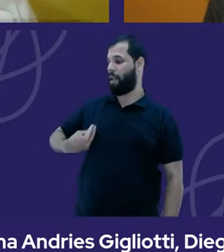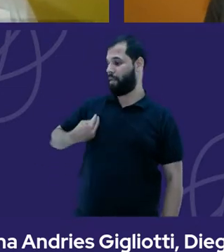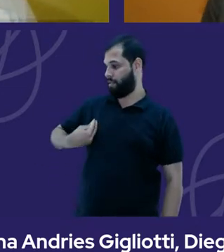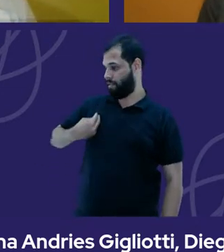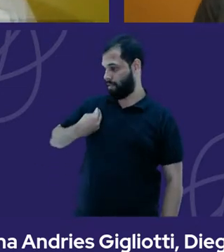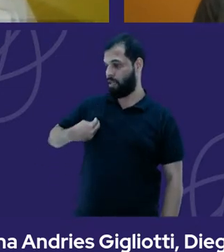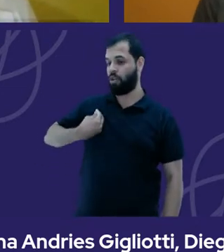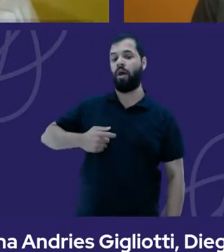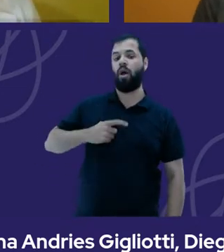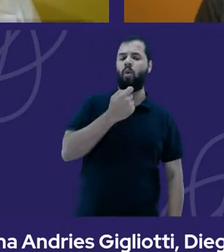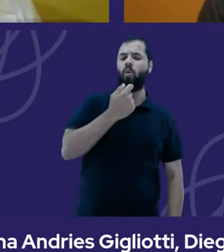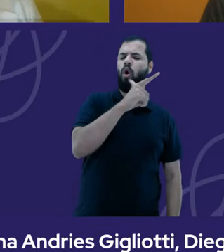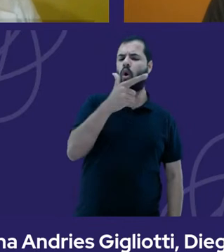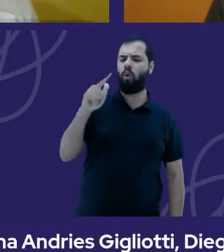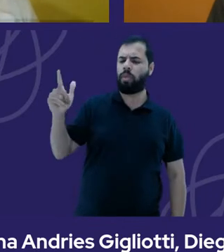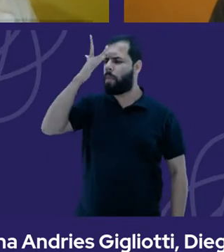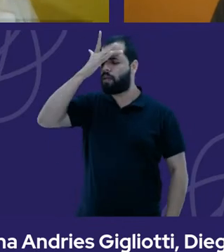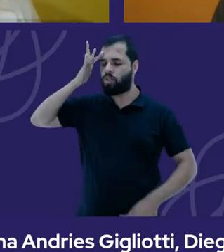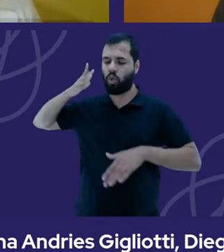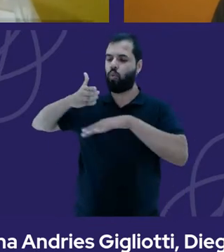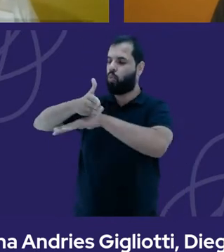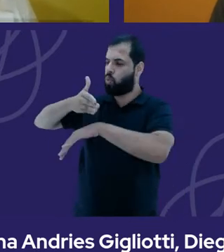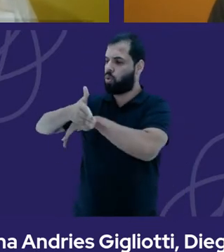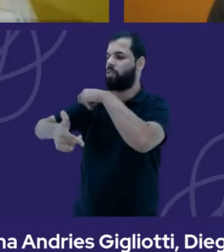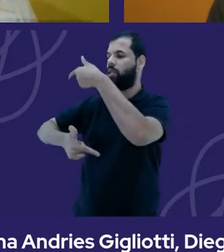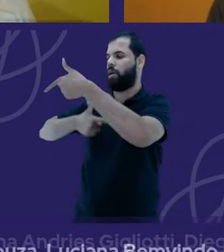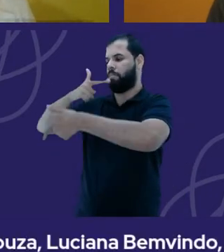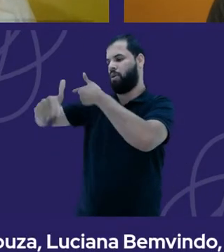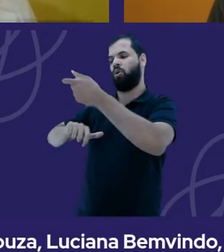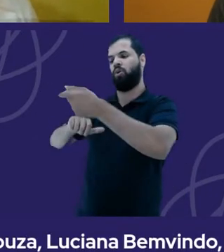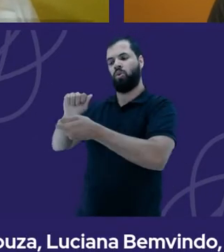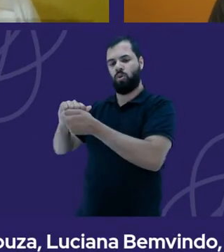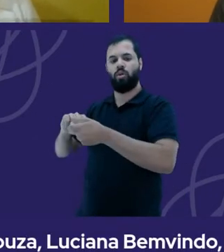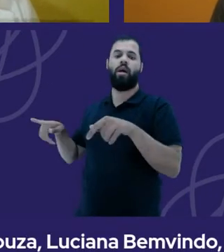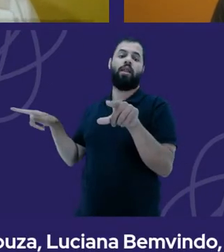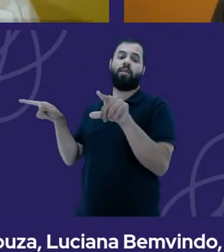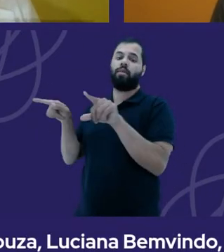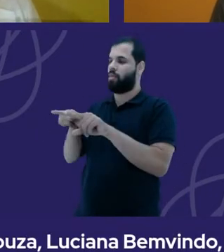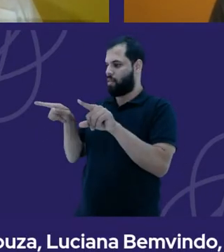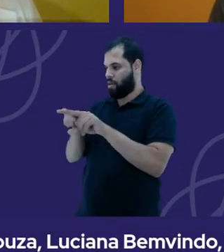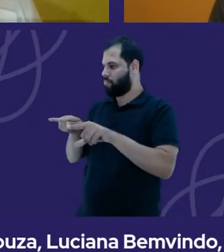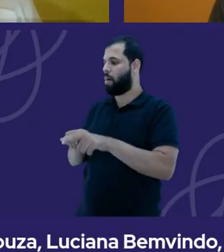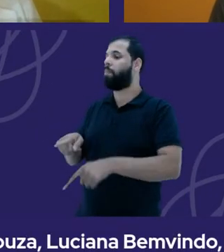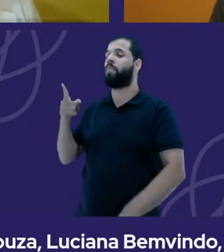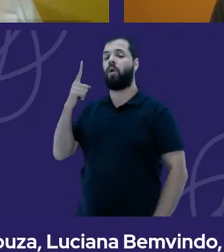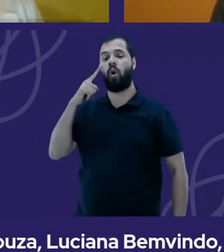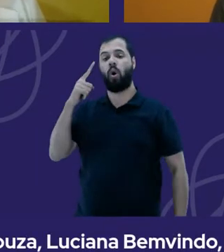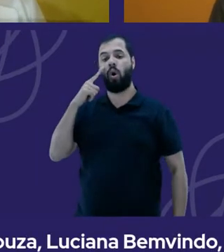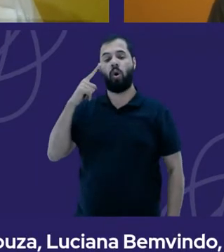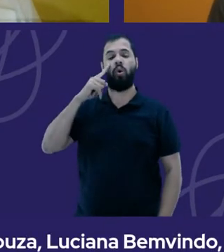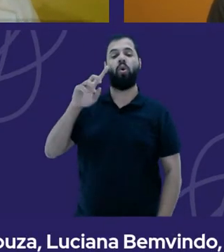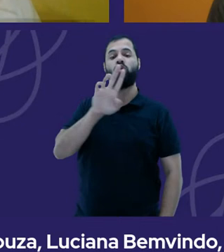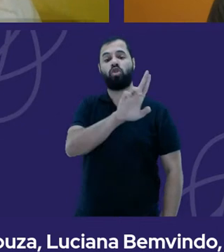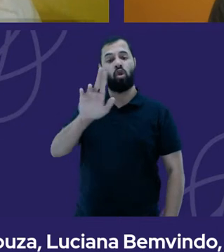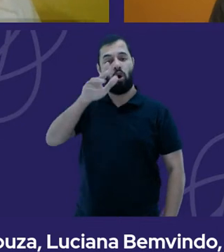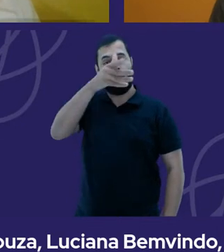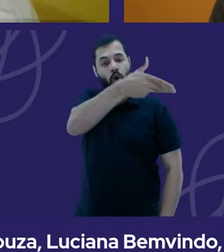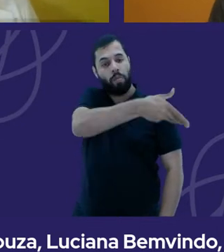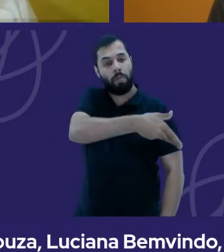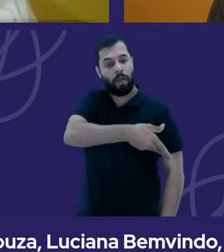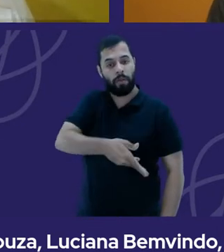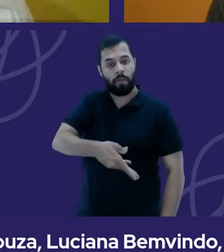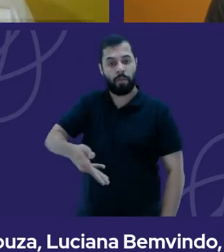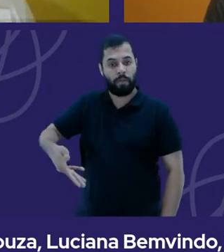Mariluce Nascimento, Mirley Bonfim, Natália Souza, Wellington Oliveira, JDL